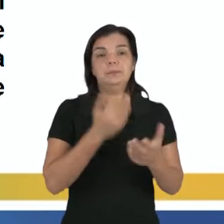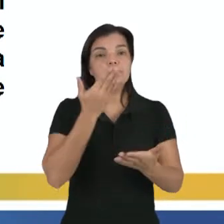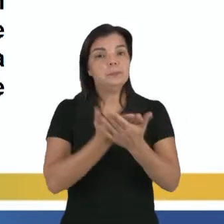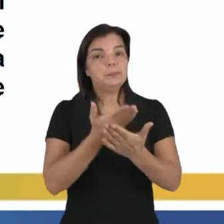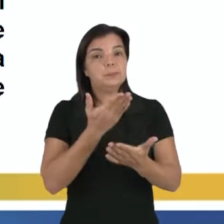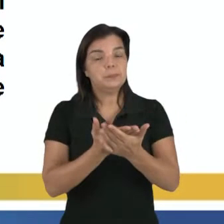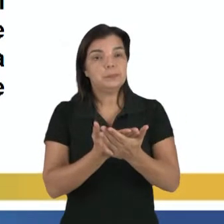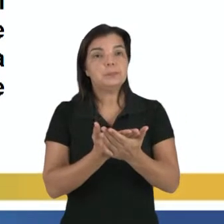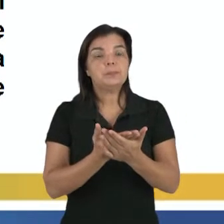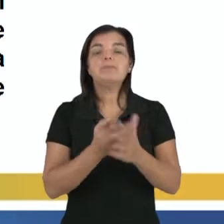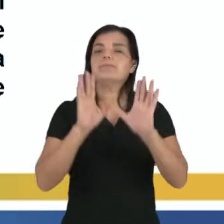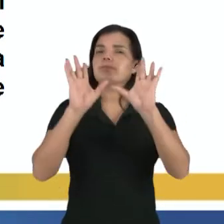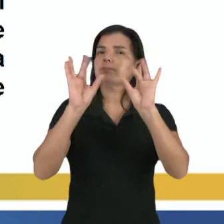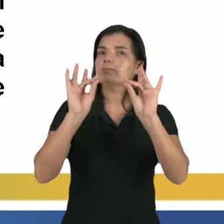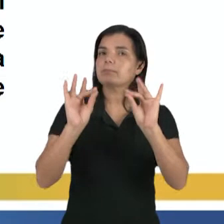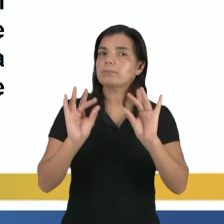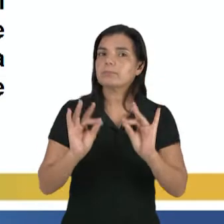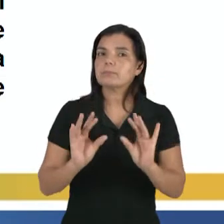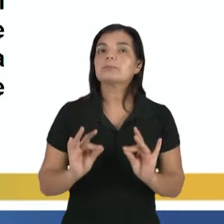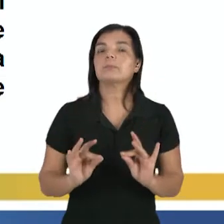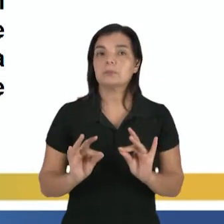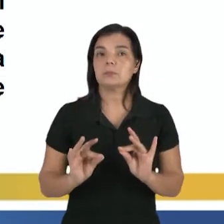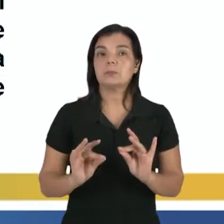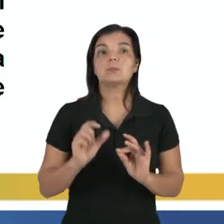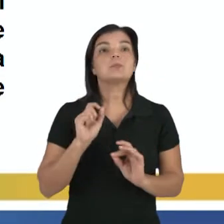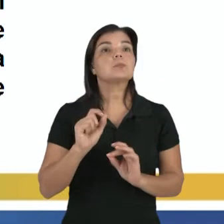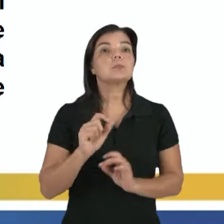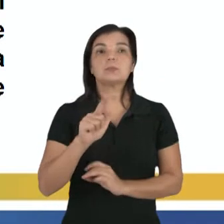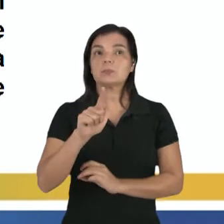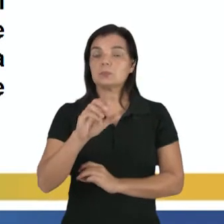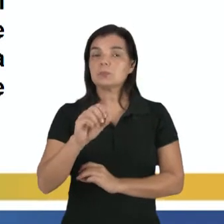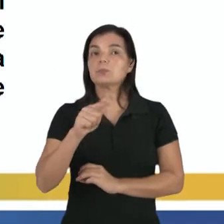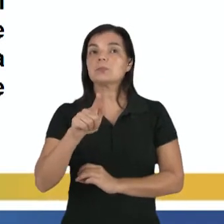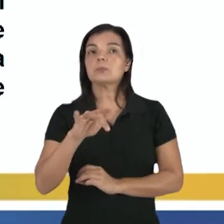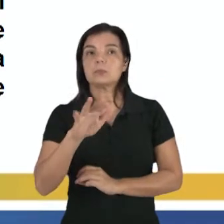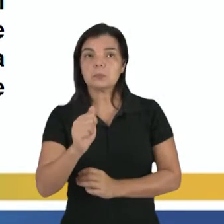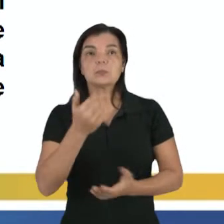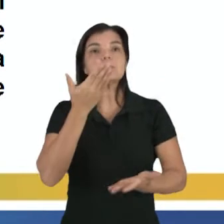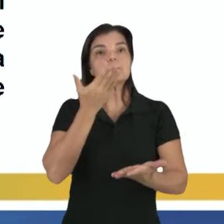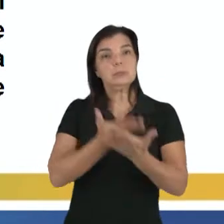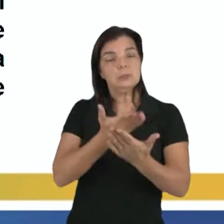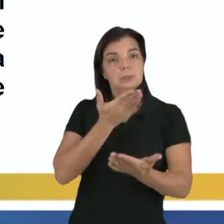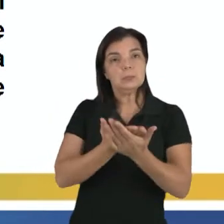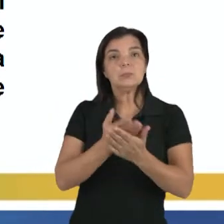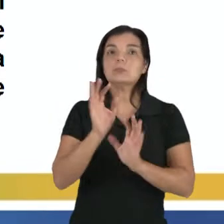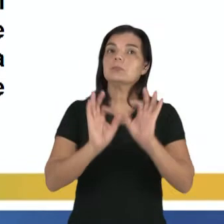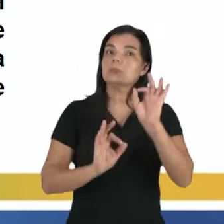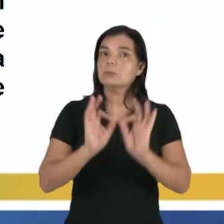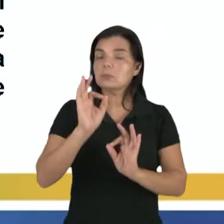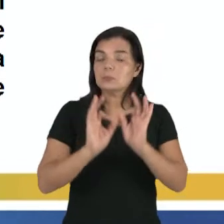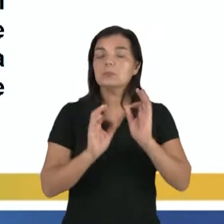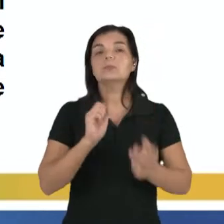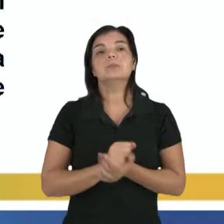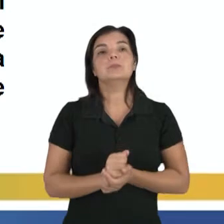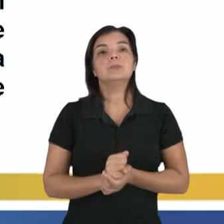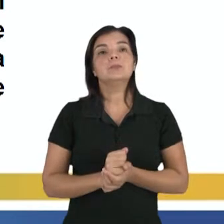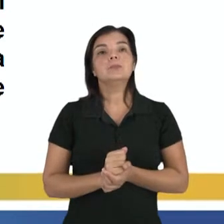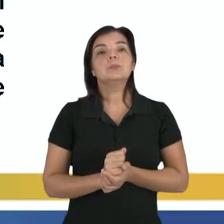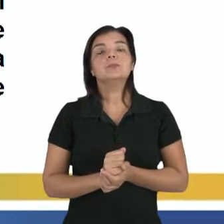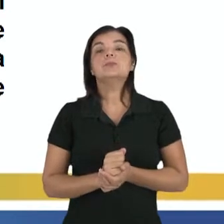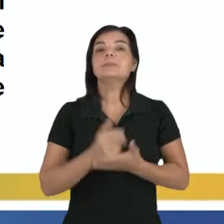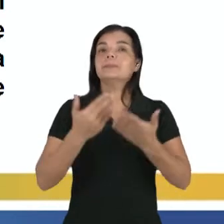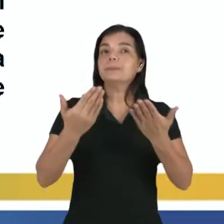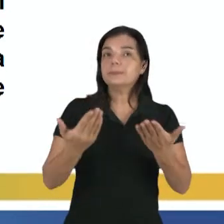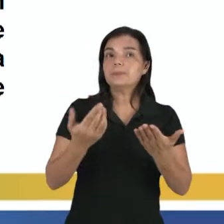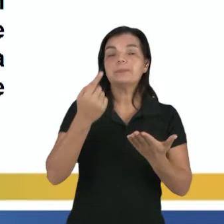estudo sistemático daquilo que era lógica. Então, ele formulou um estudo, esse estudo